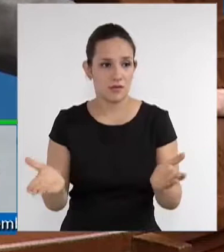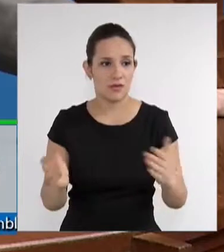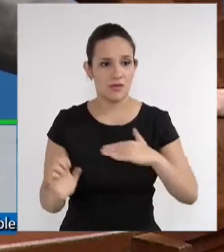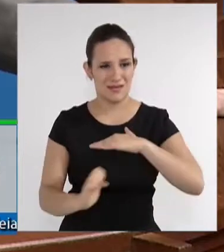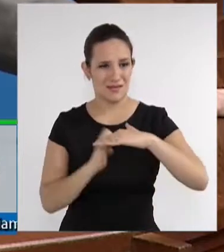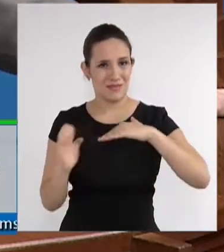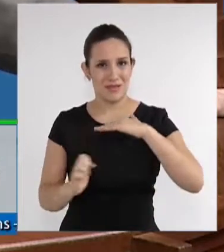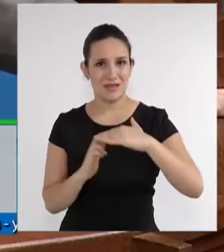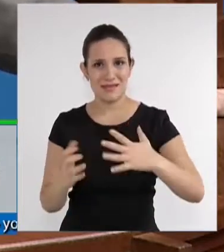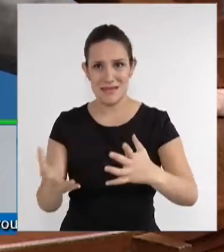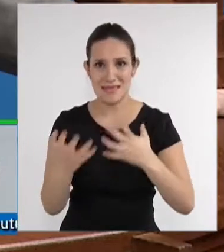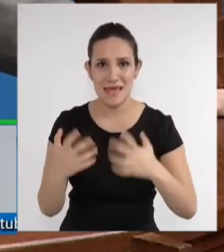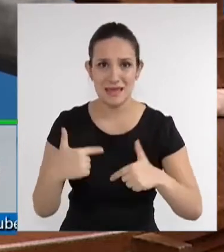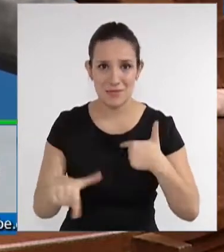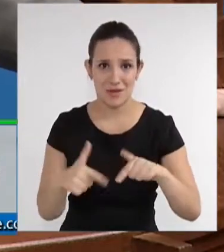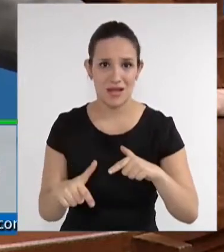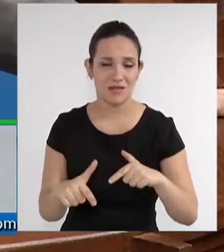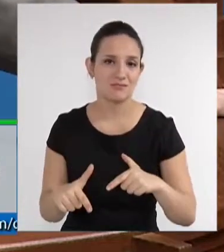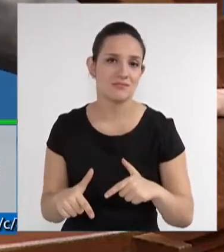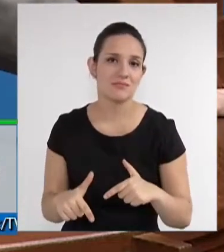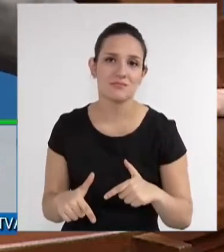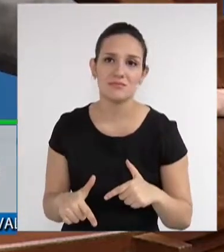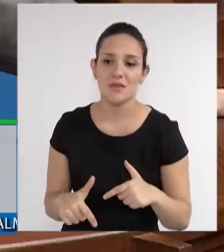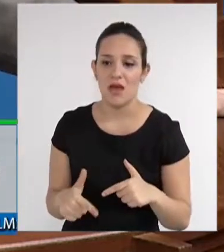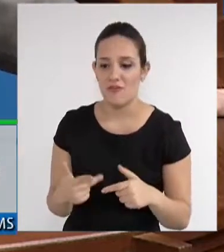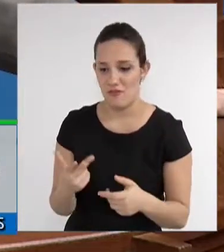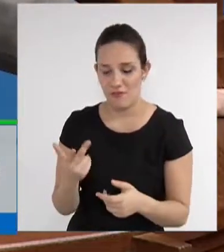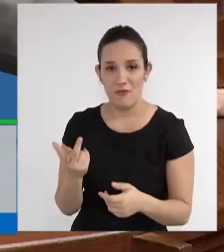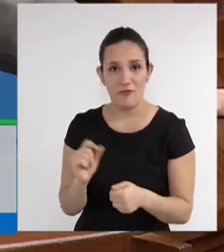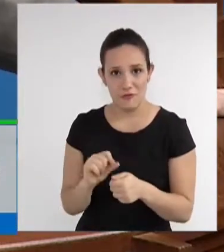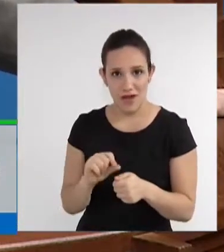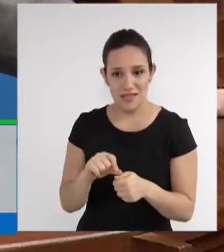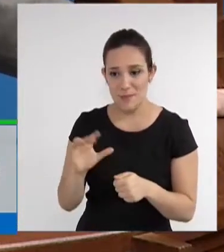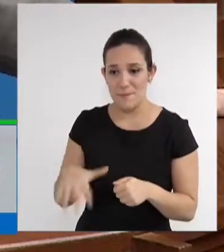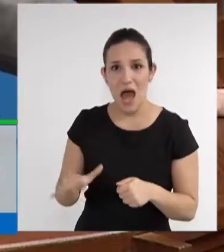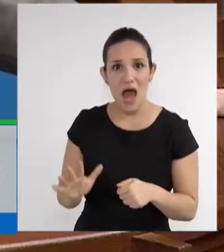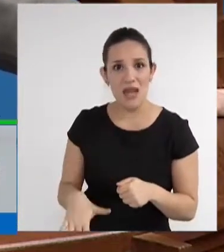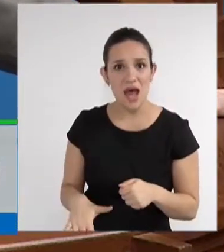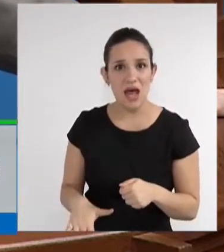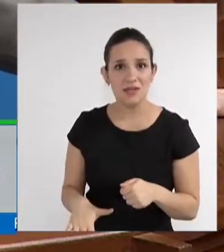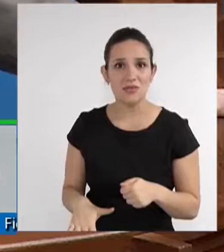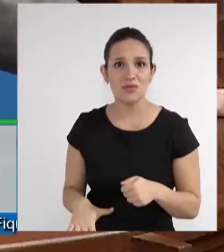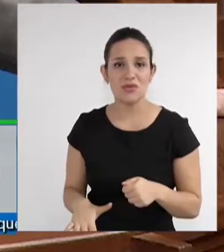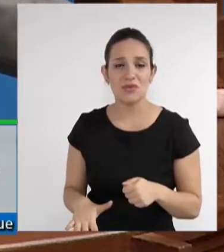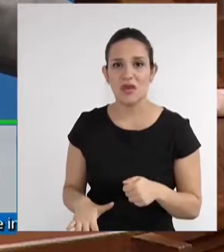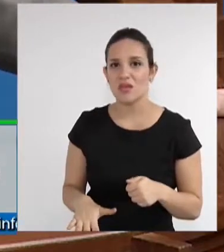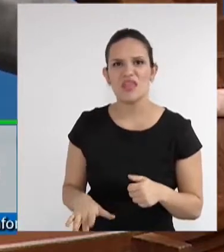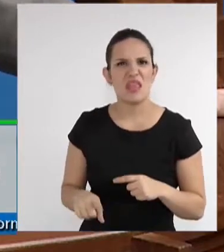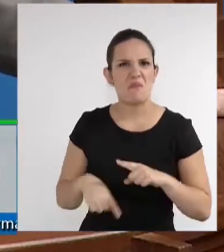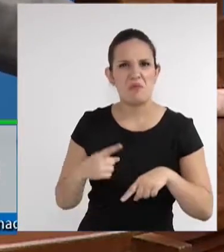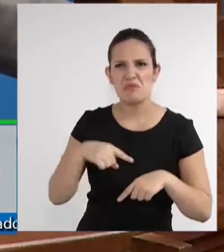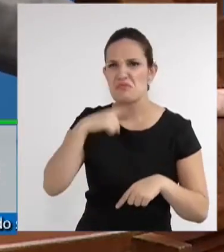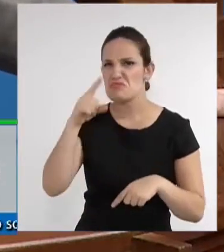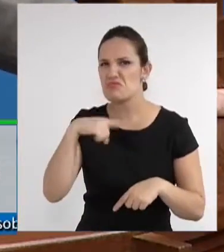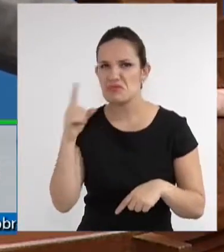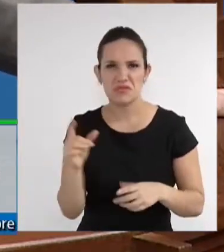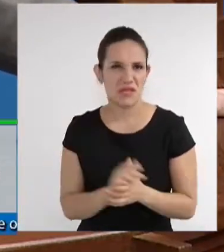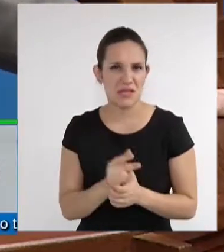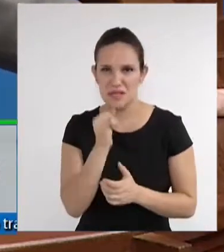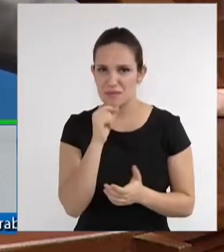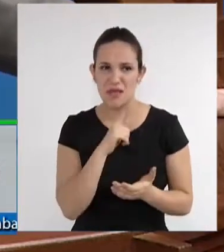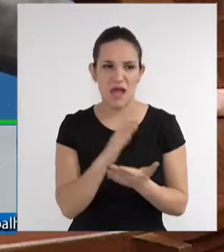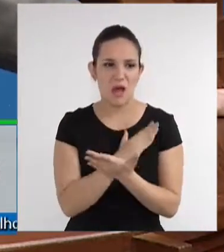mínima condições de executar o serviço. Nós temos exemplo de obras pessimamente construídas, obras